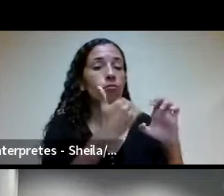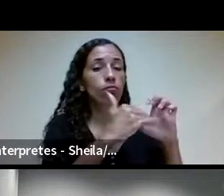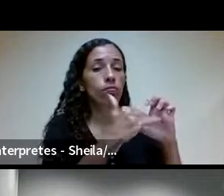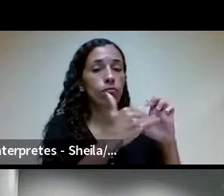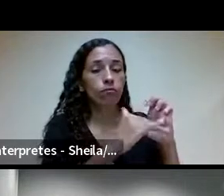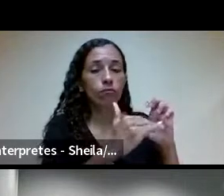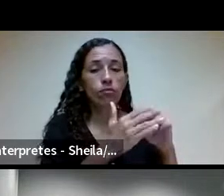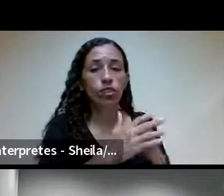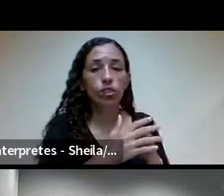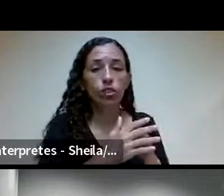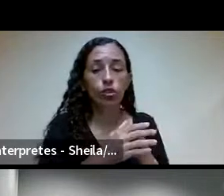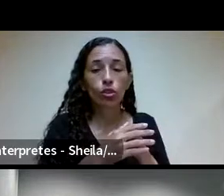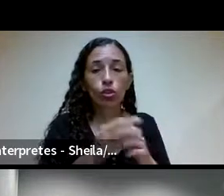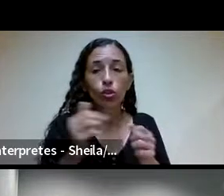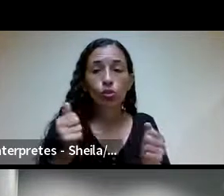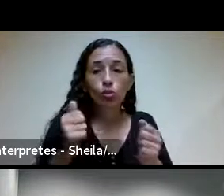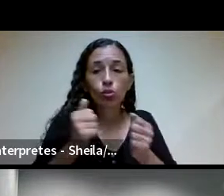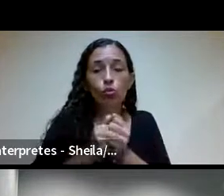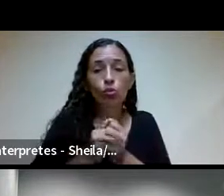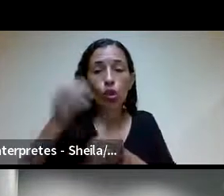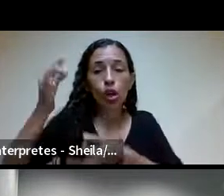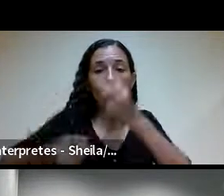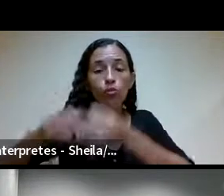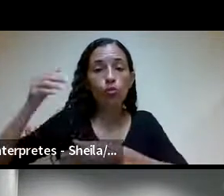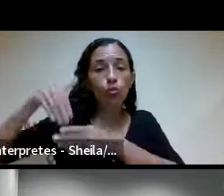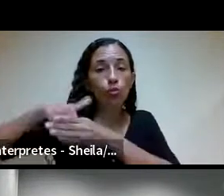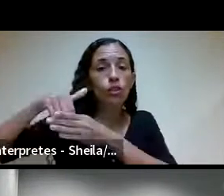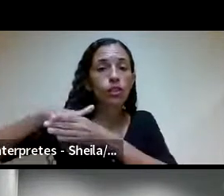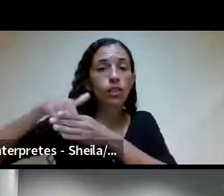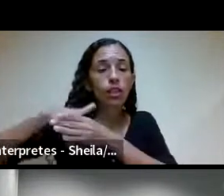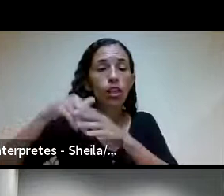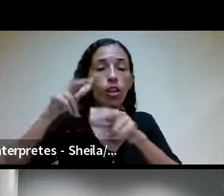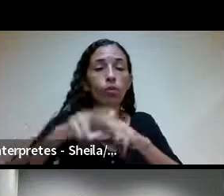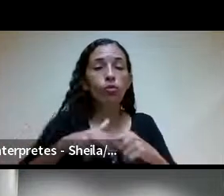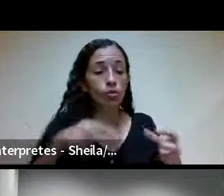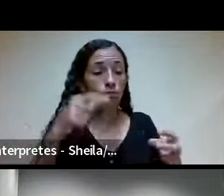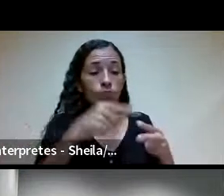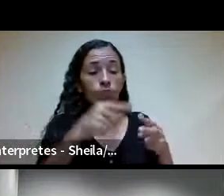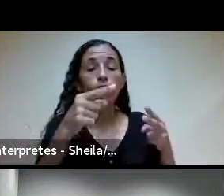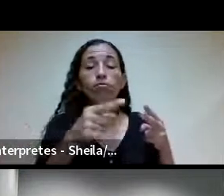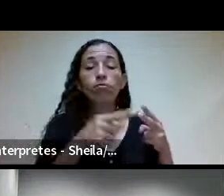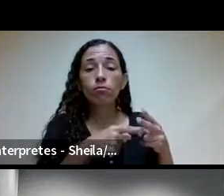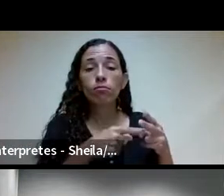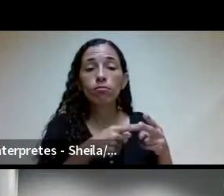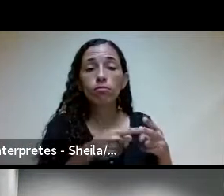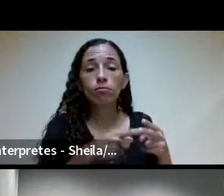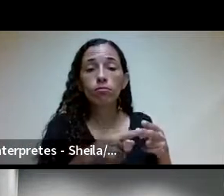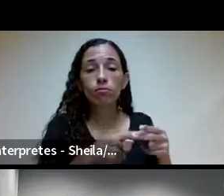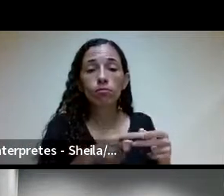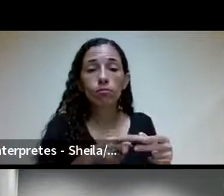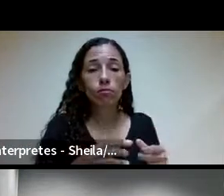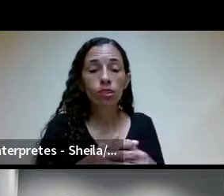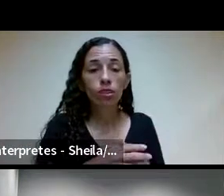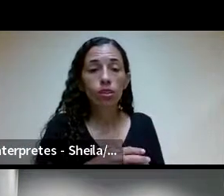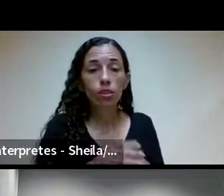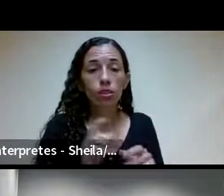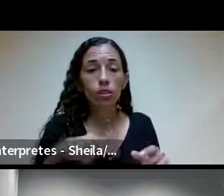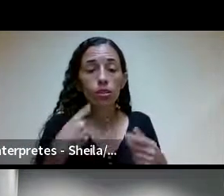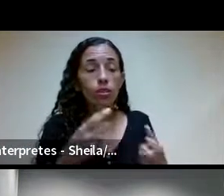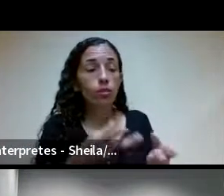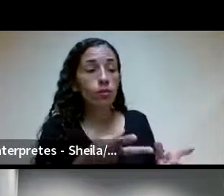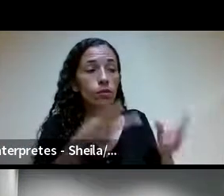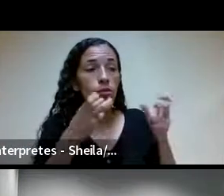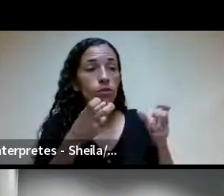à Justiça Eleitoral. Com base nessas duas premissas fáticas, passa-se a interpretar o artigo